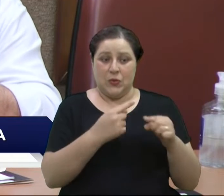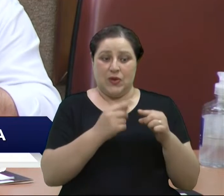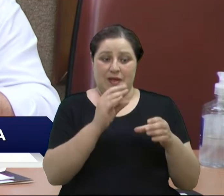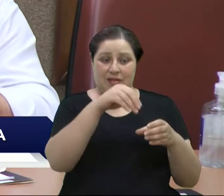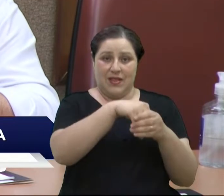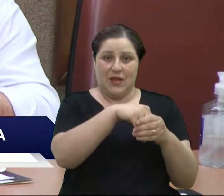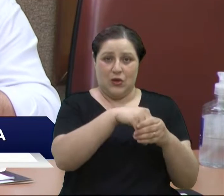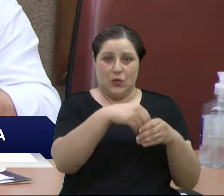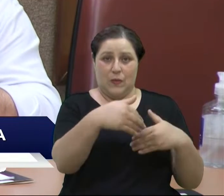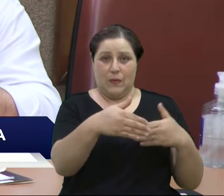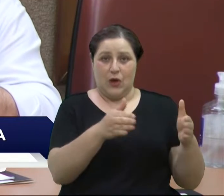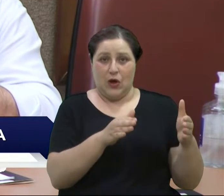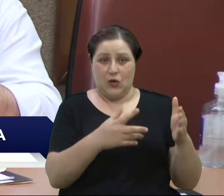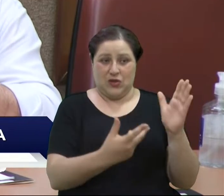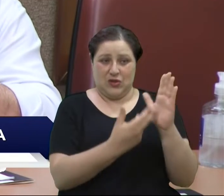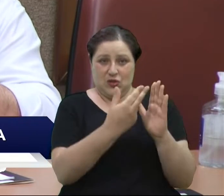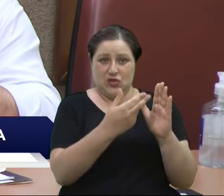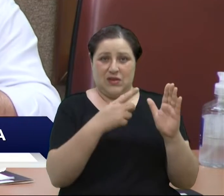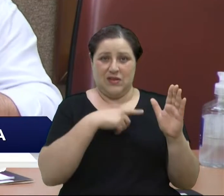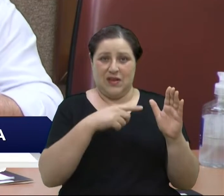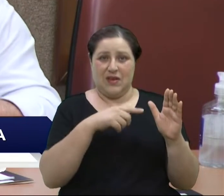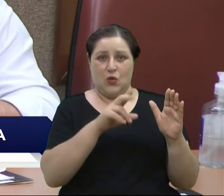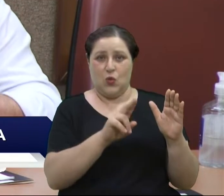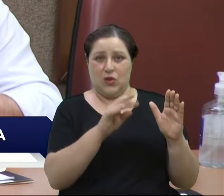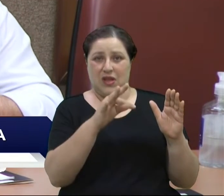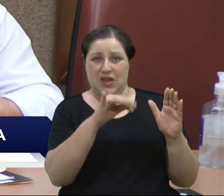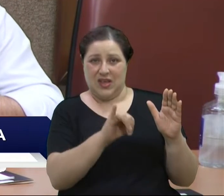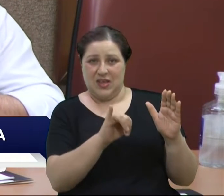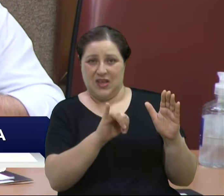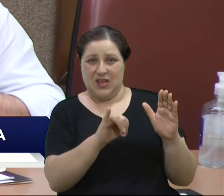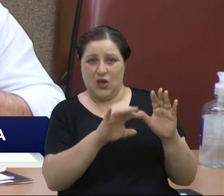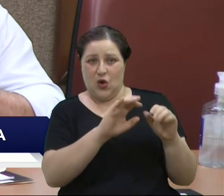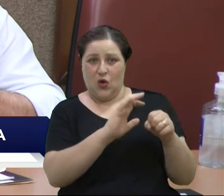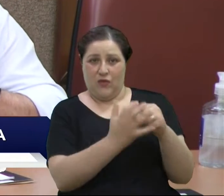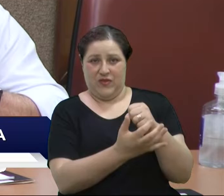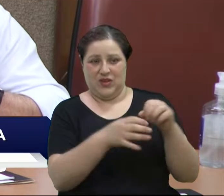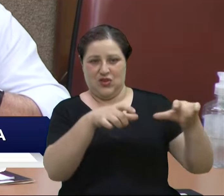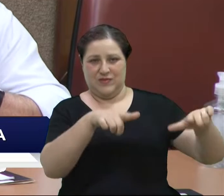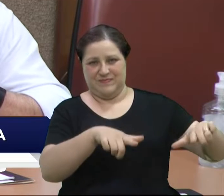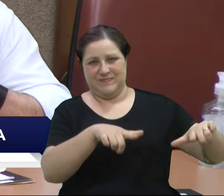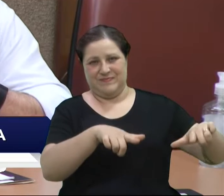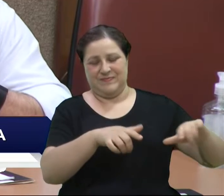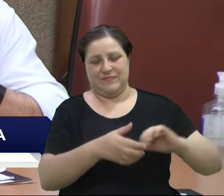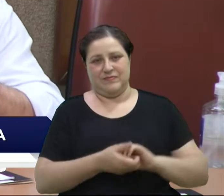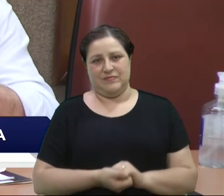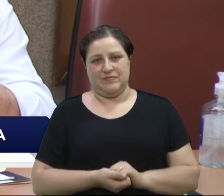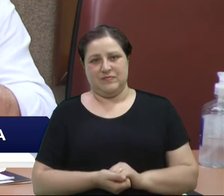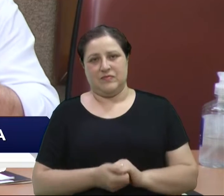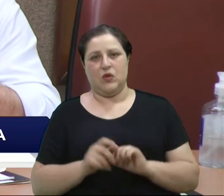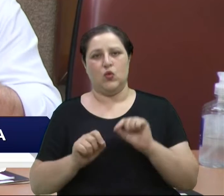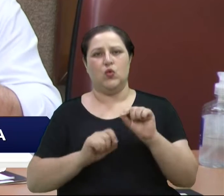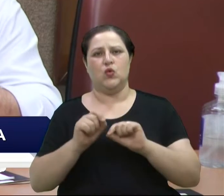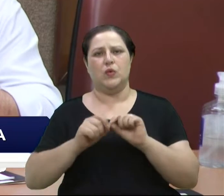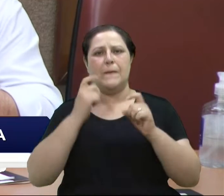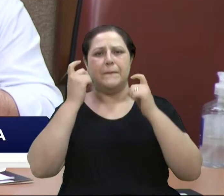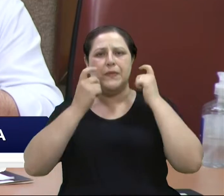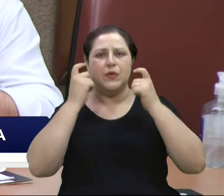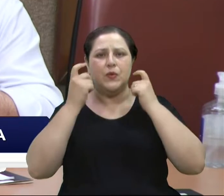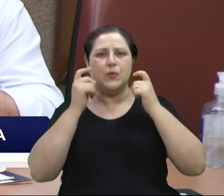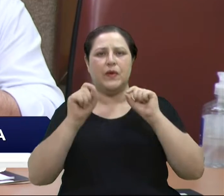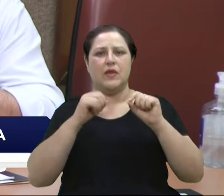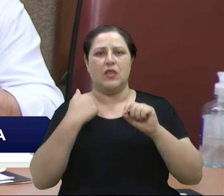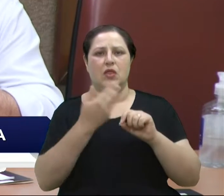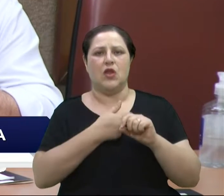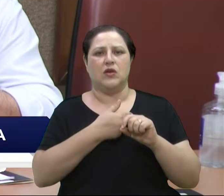também voltando às cirurgias eletivas de alta complexidade de uma maneira bem acentuada. O que preocupa